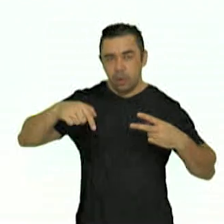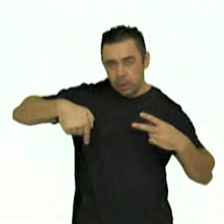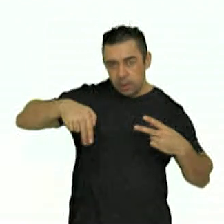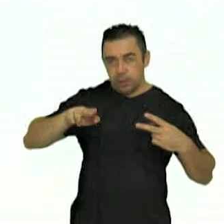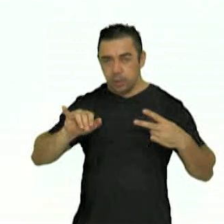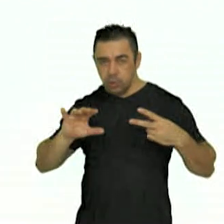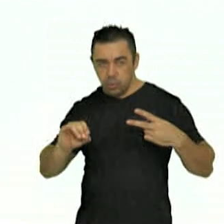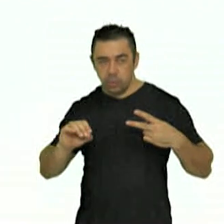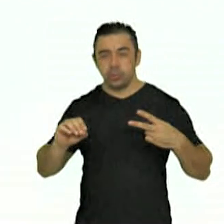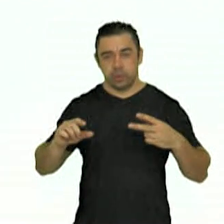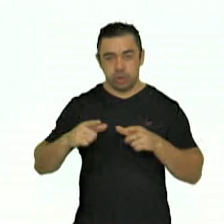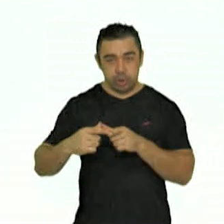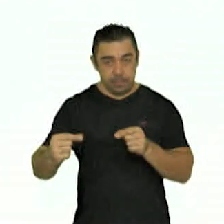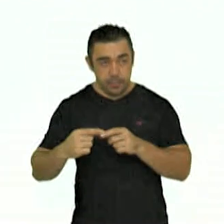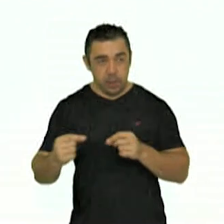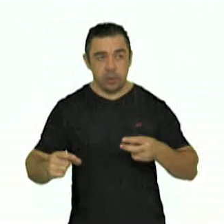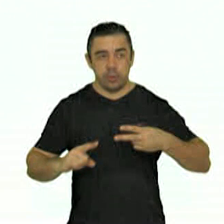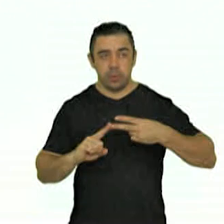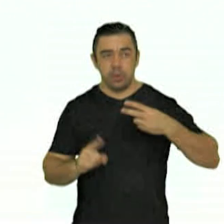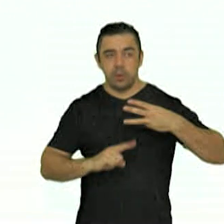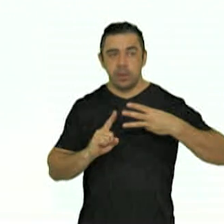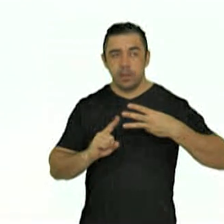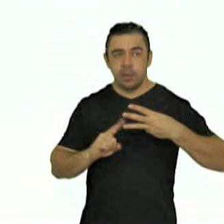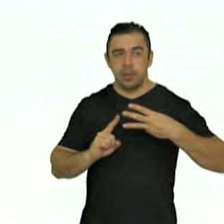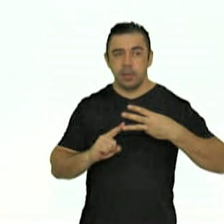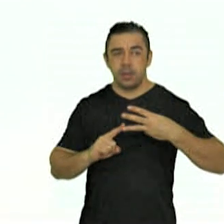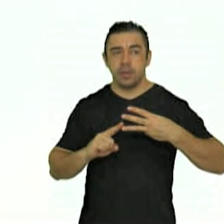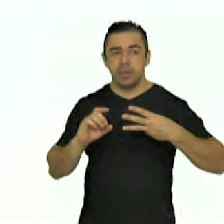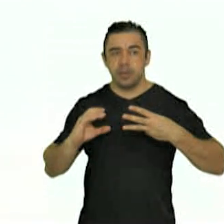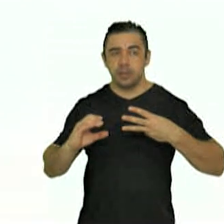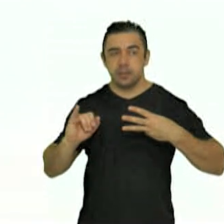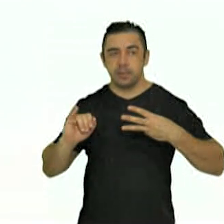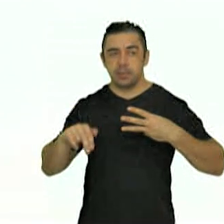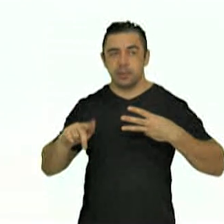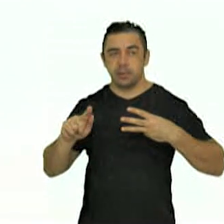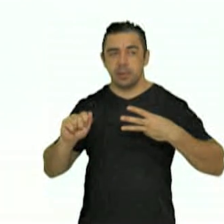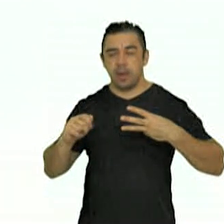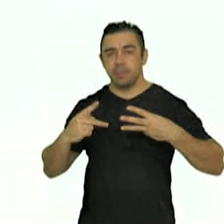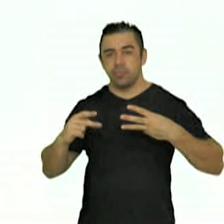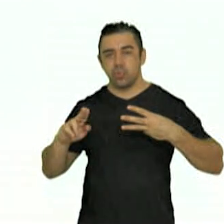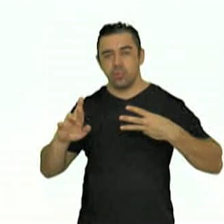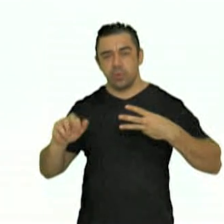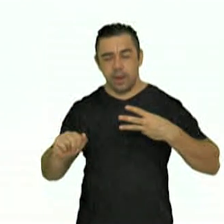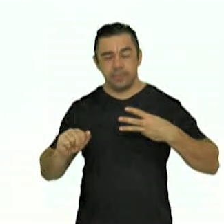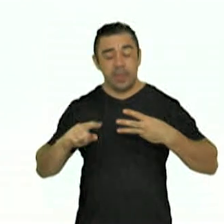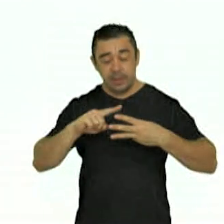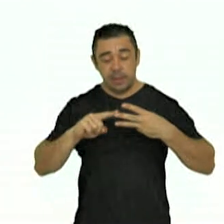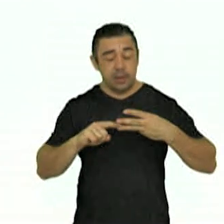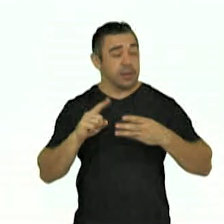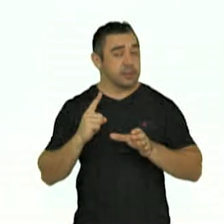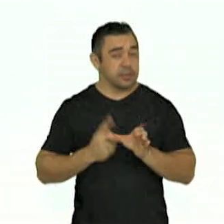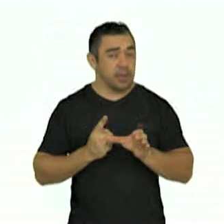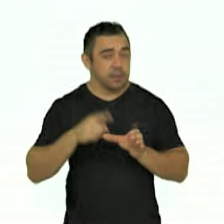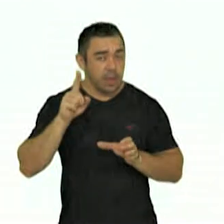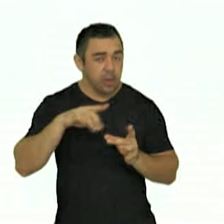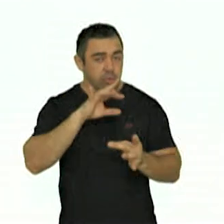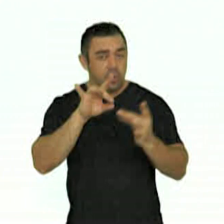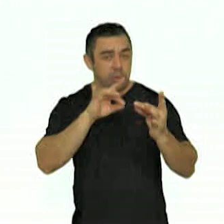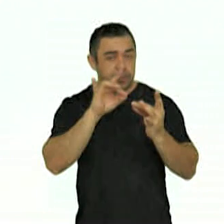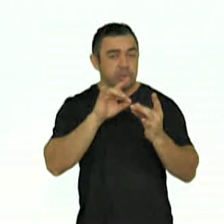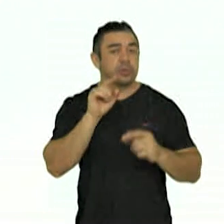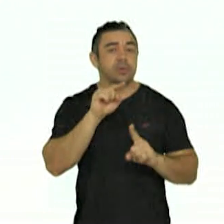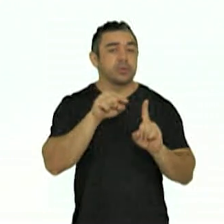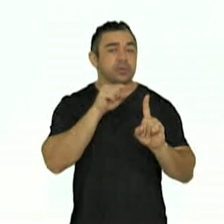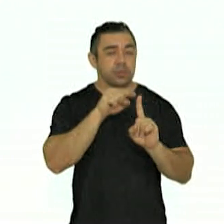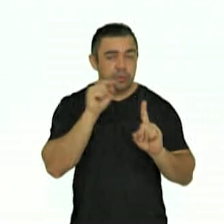cidades resolveu desenvolver todas essas premissas, esses objetivos de uma cidade